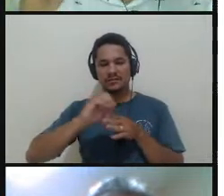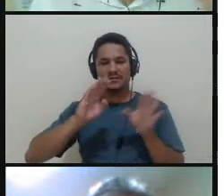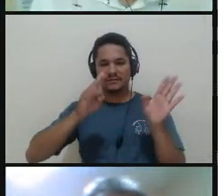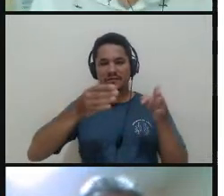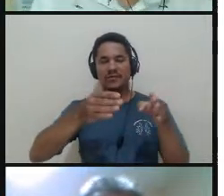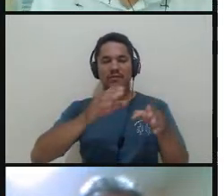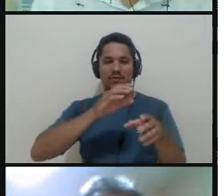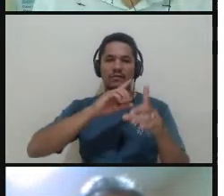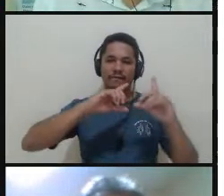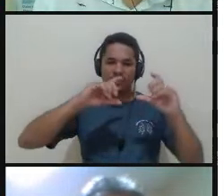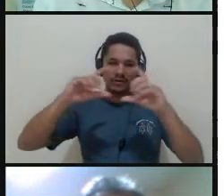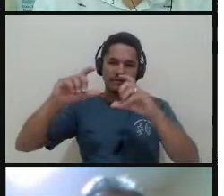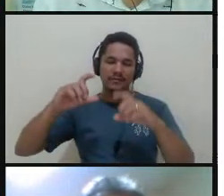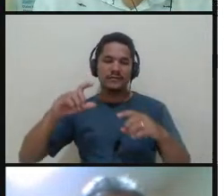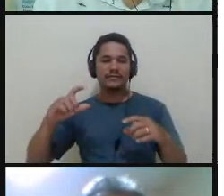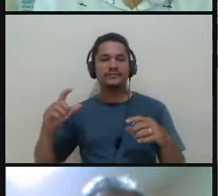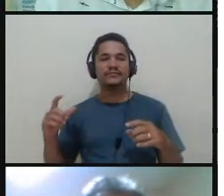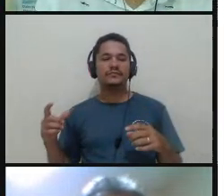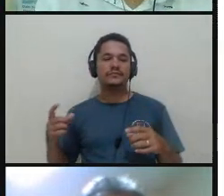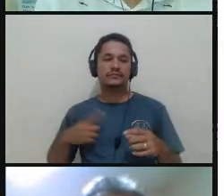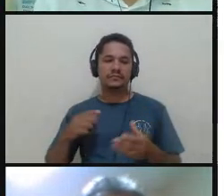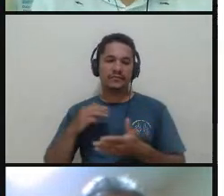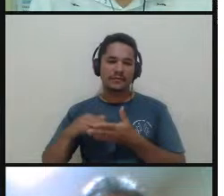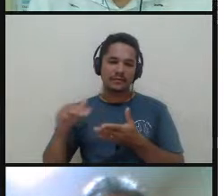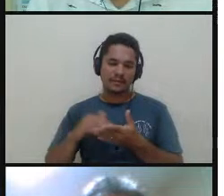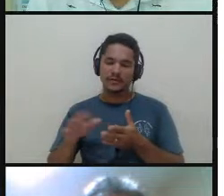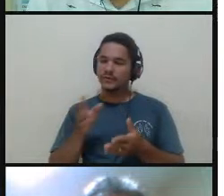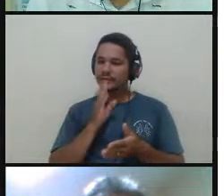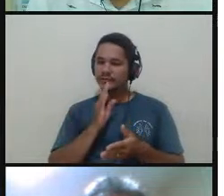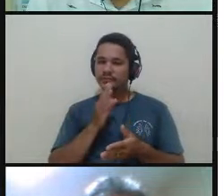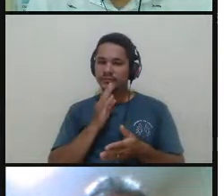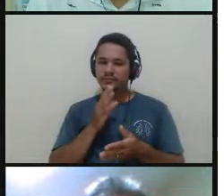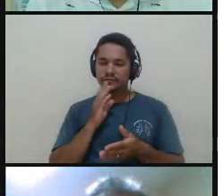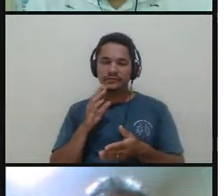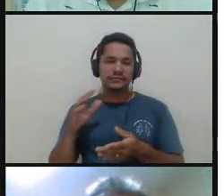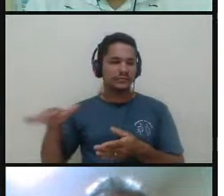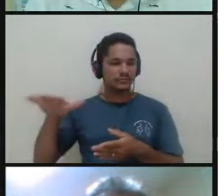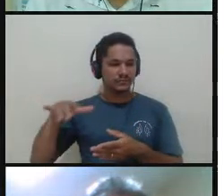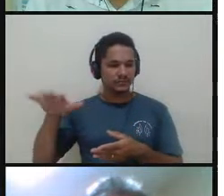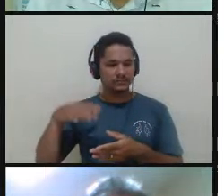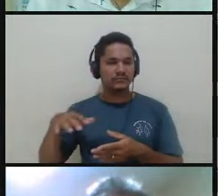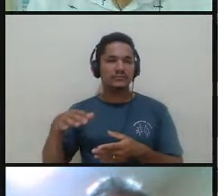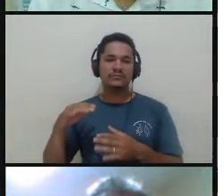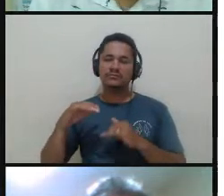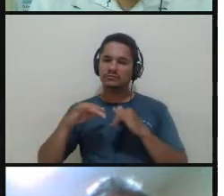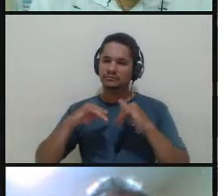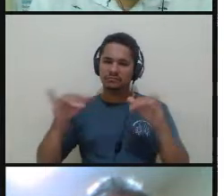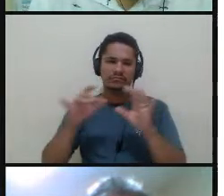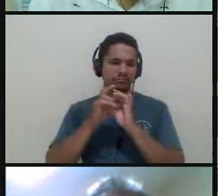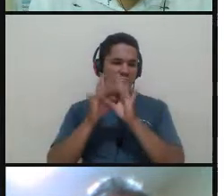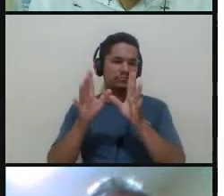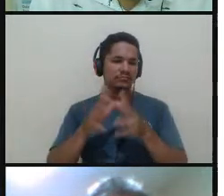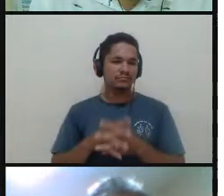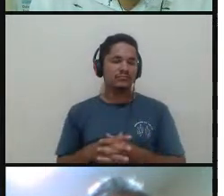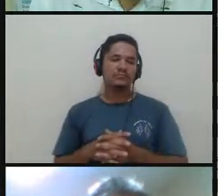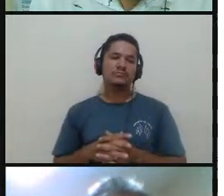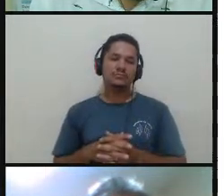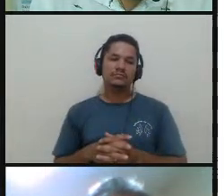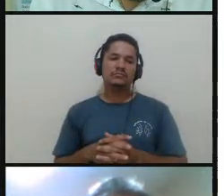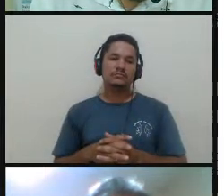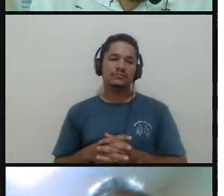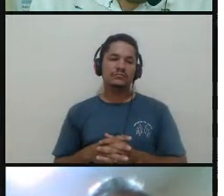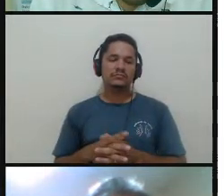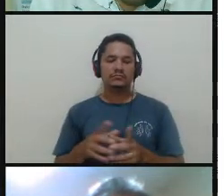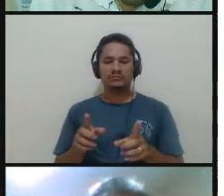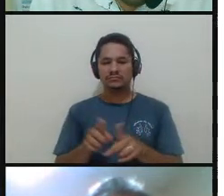essa oferta. Né? O secretário também conhecia algum regionalizado. Sinta-se à vontade para falar. Temos também